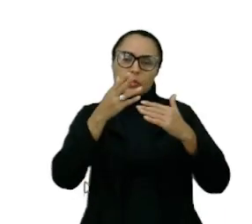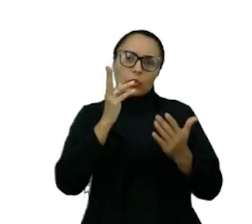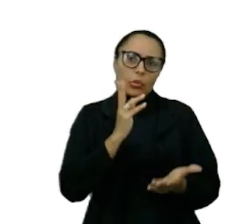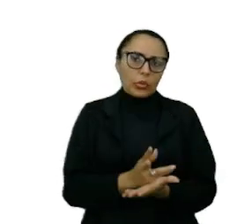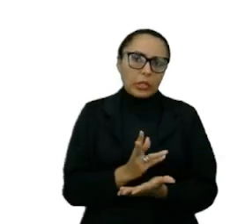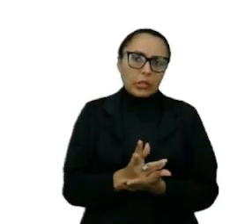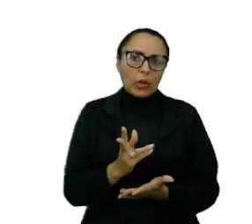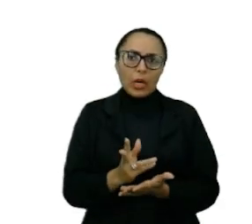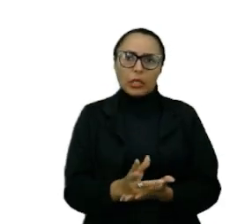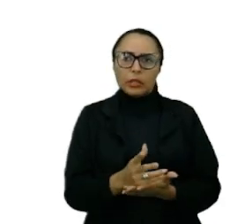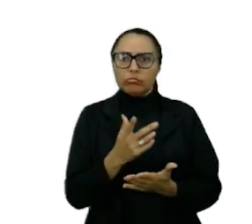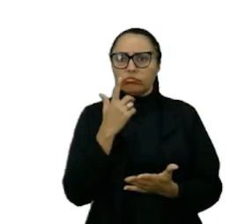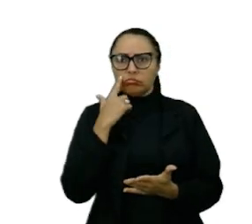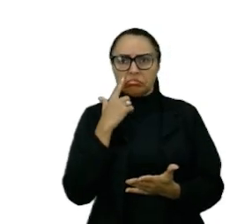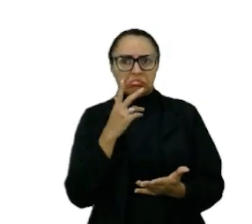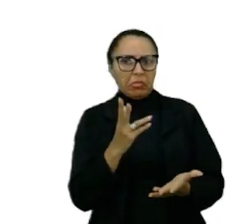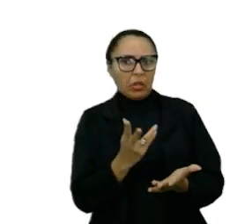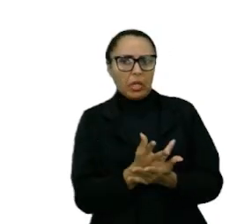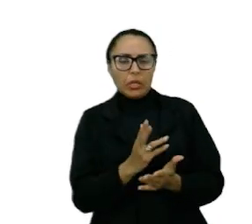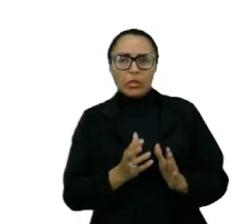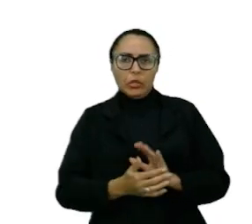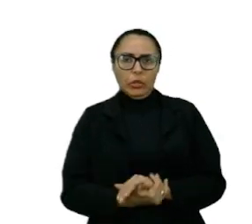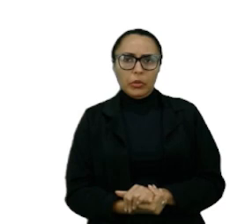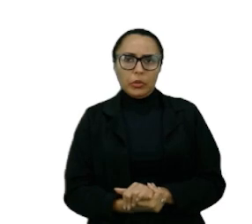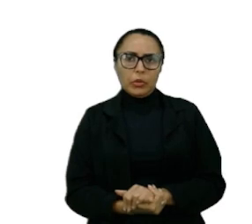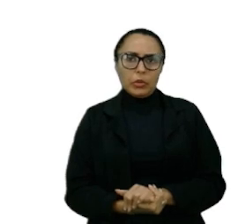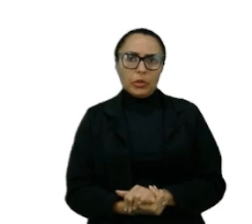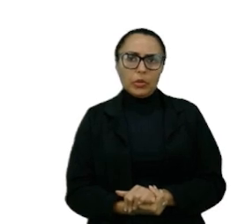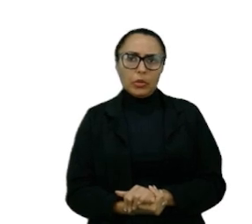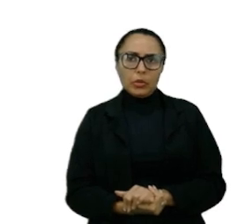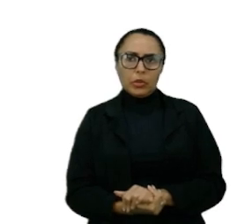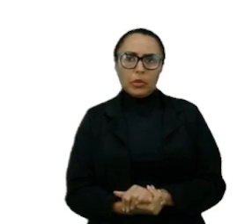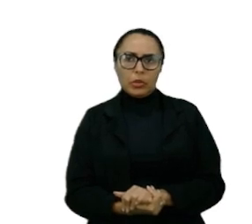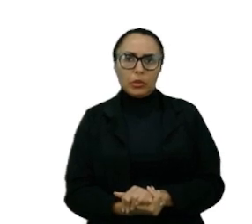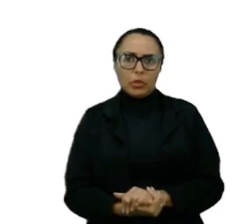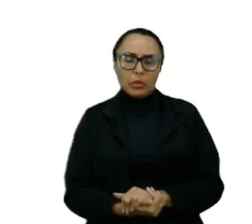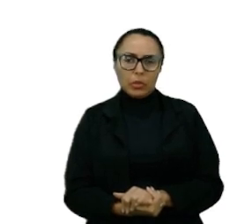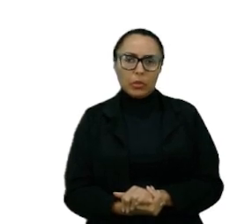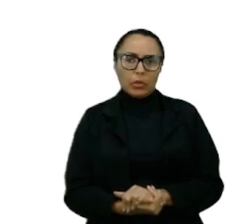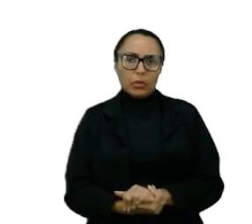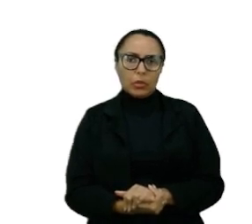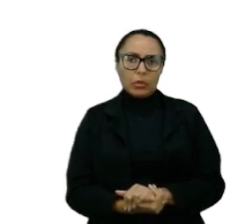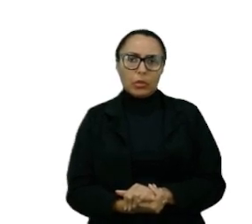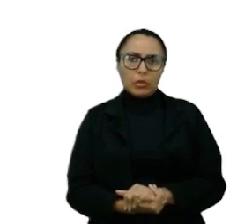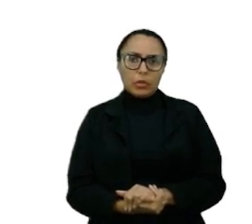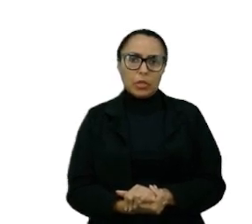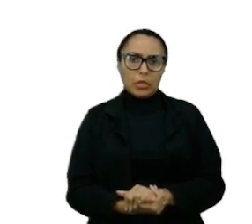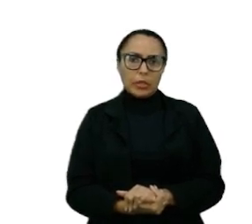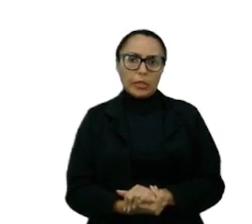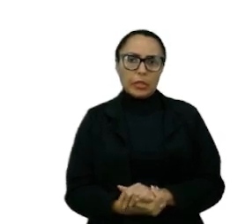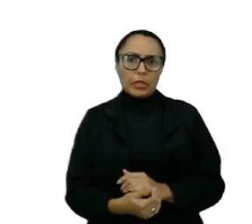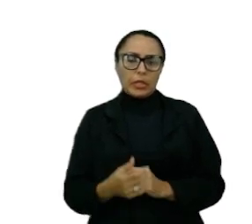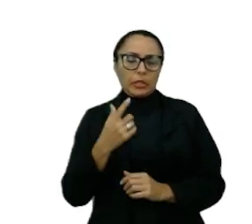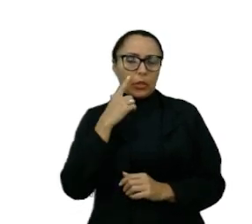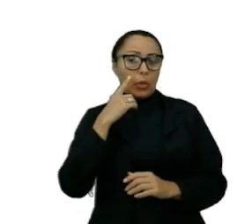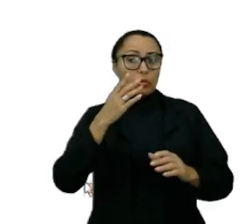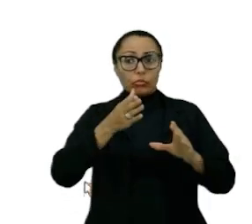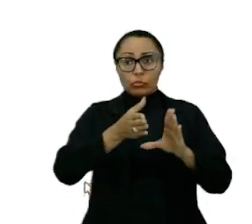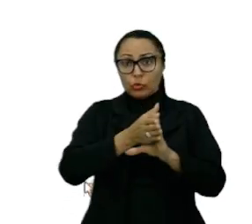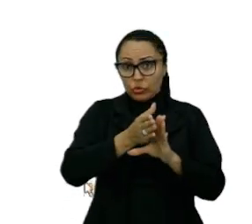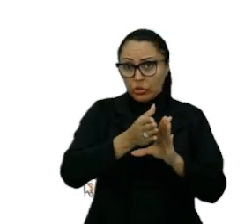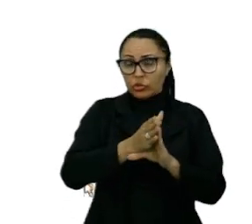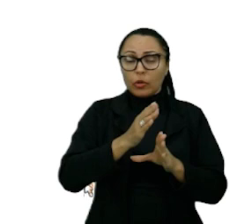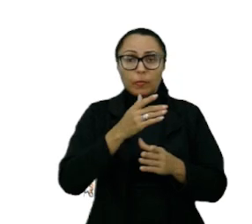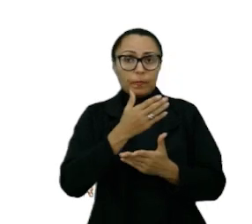não conforme, né, como a auditoria foi, que eles dão uma sugestão.